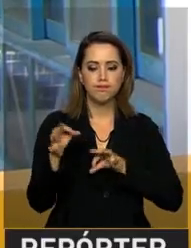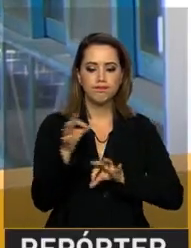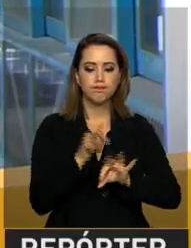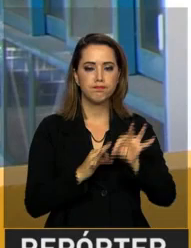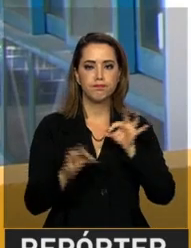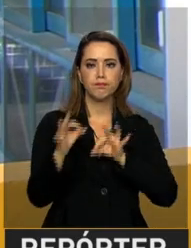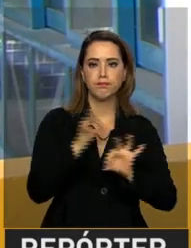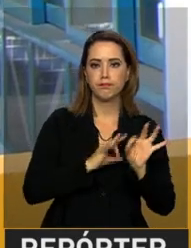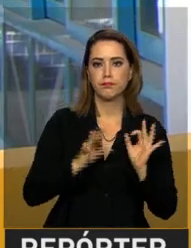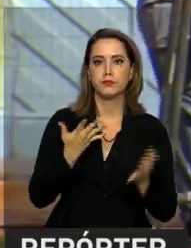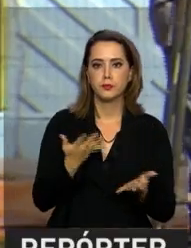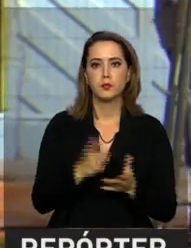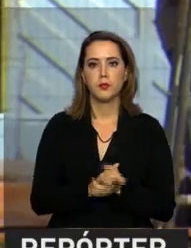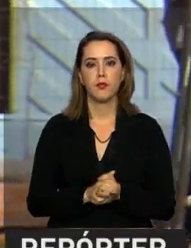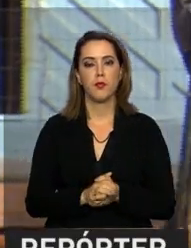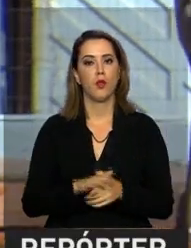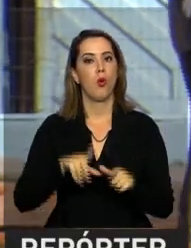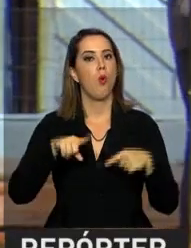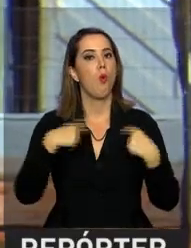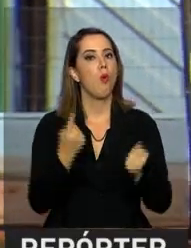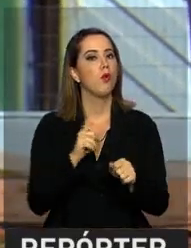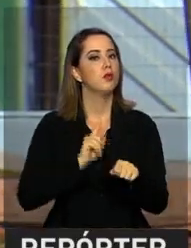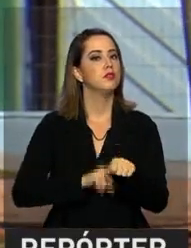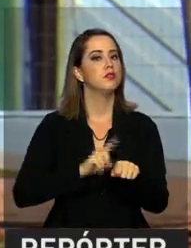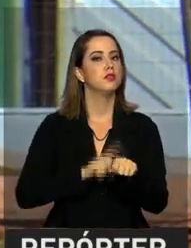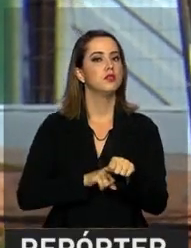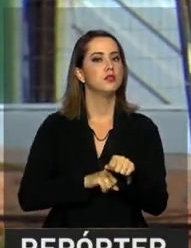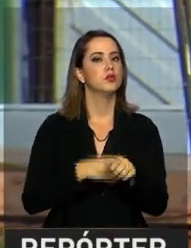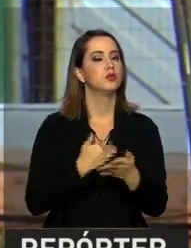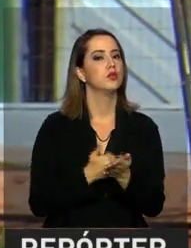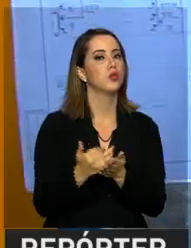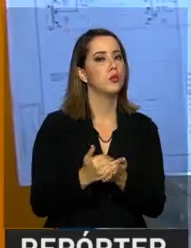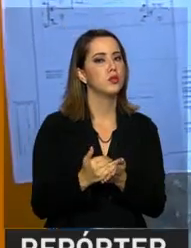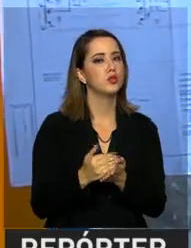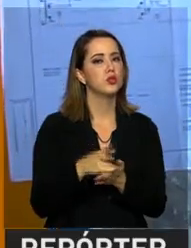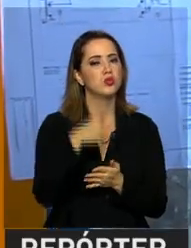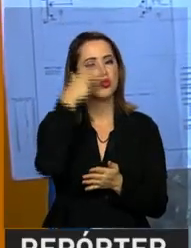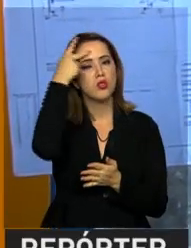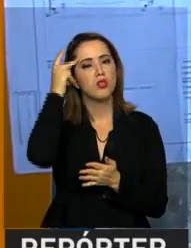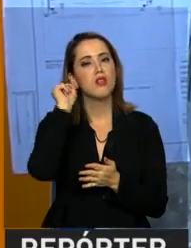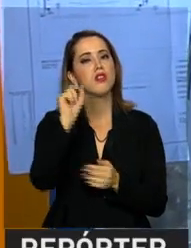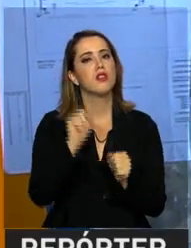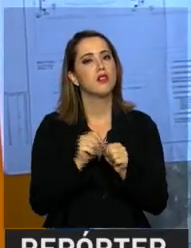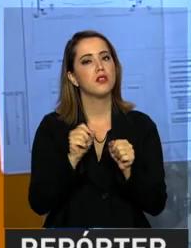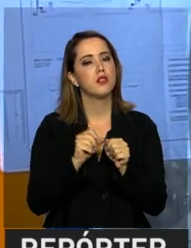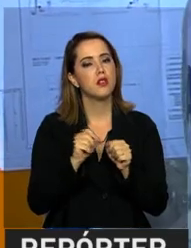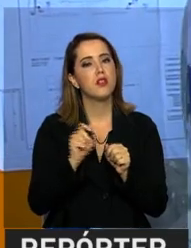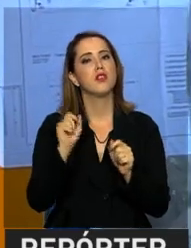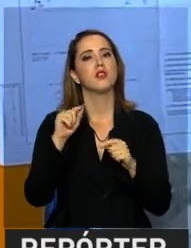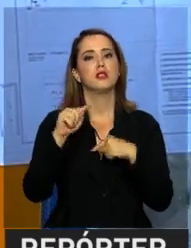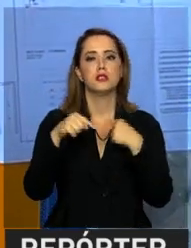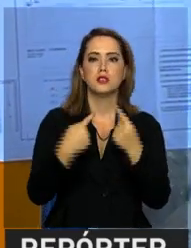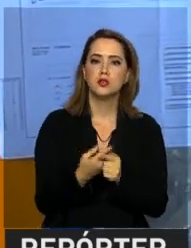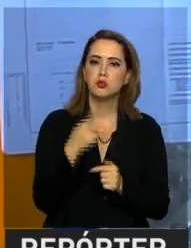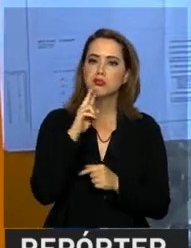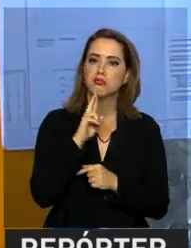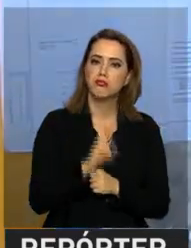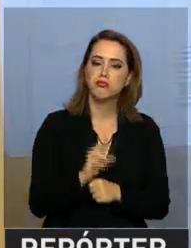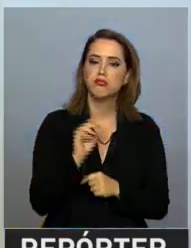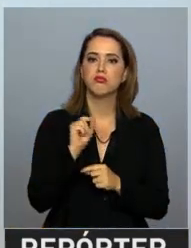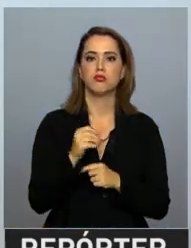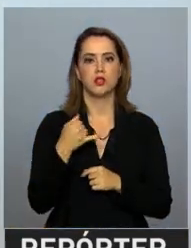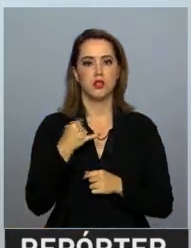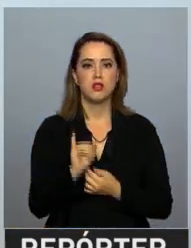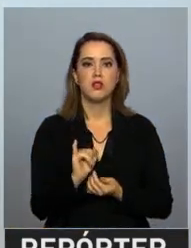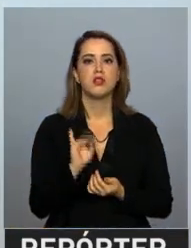obra rapidamente quando ela foi contratada Quem fez a licitação o resultado da licitação se